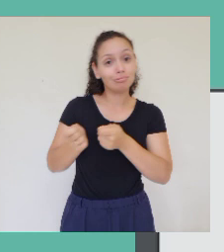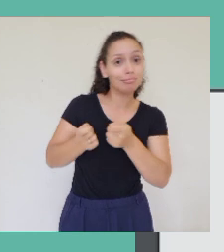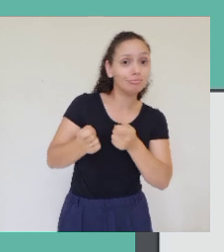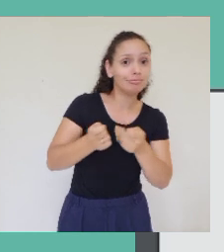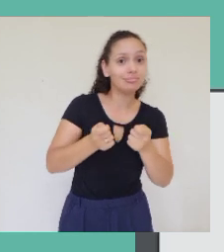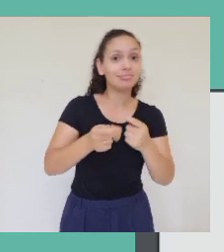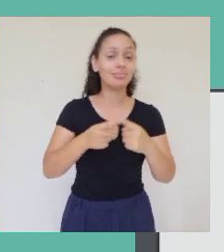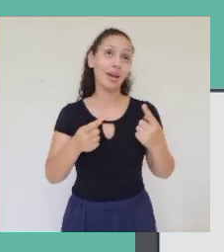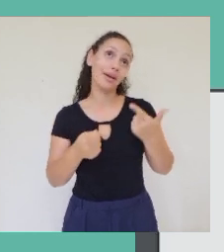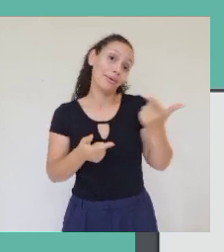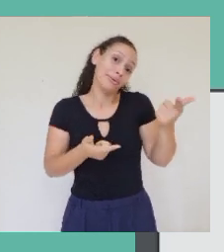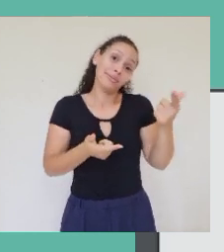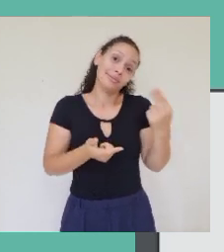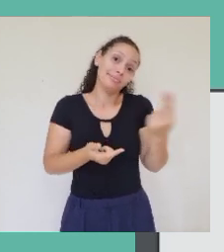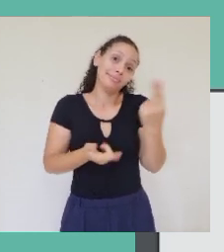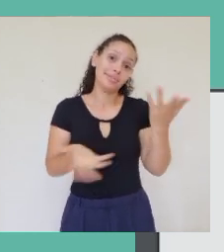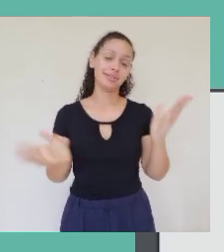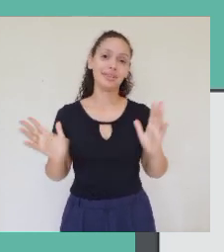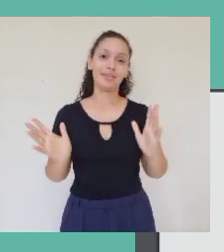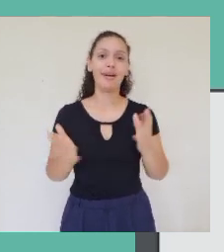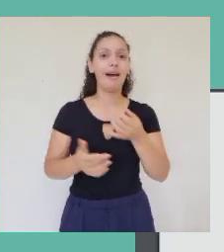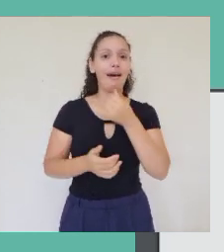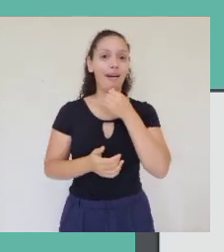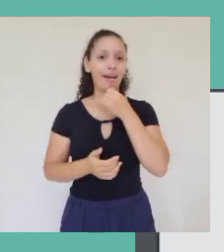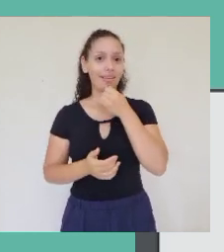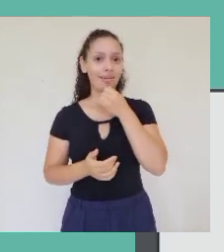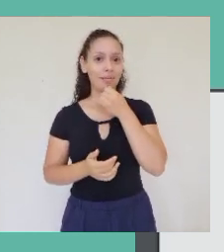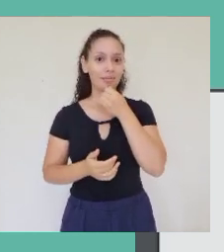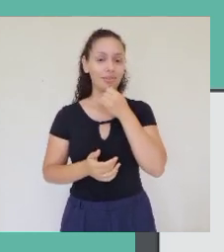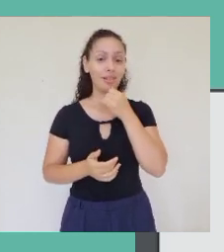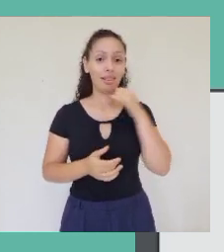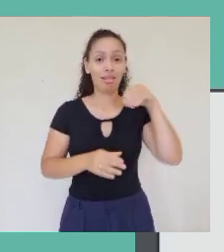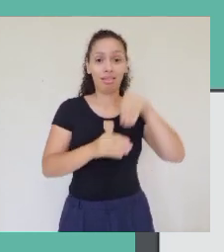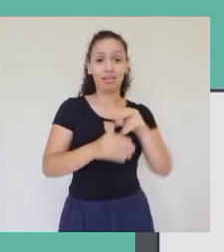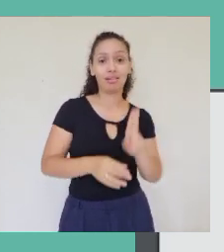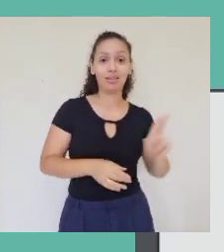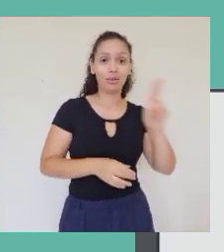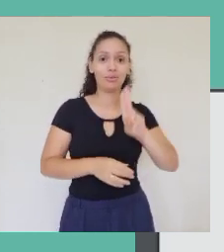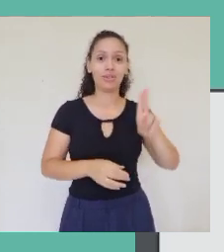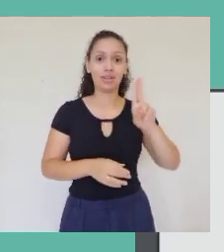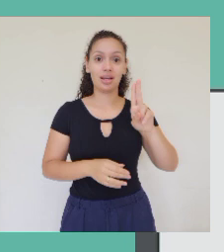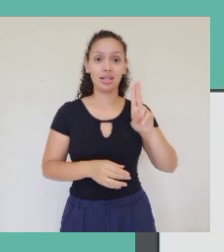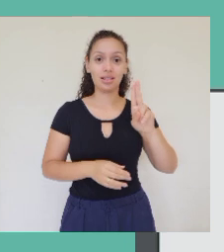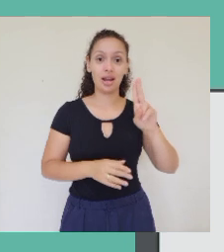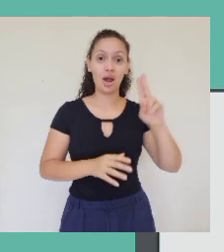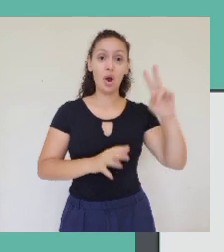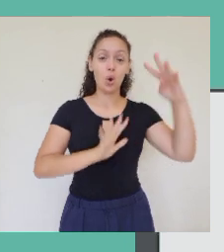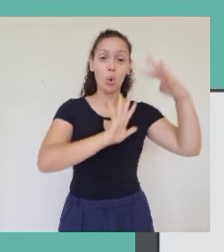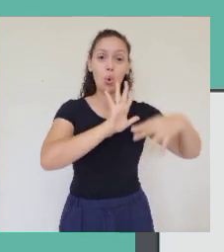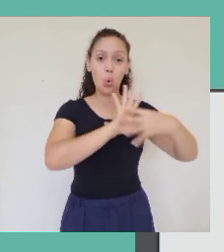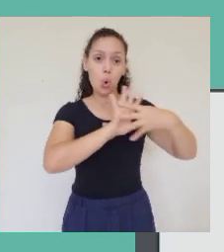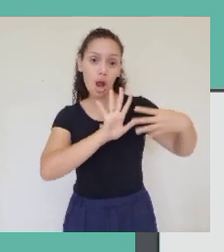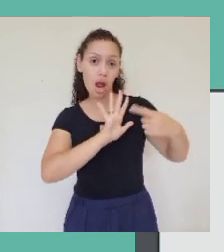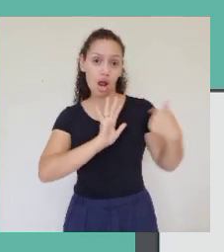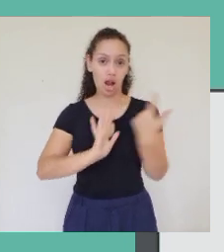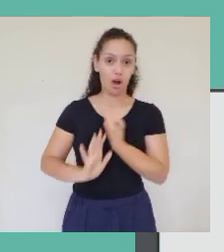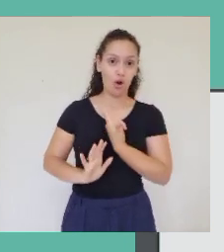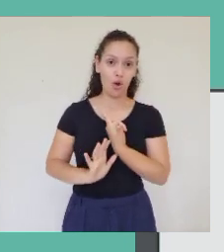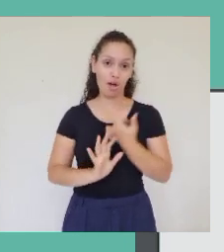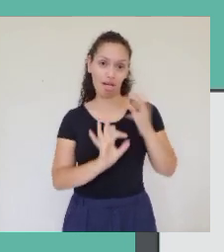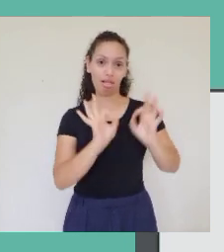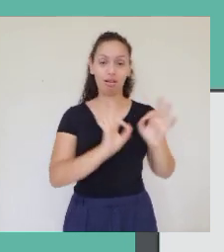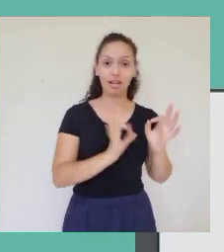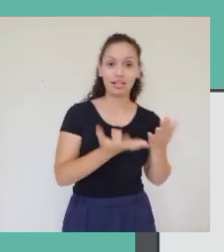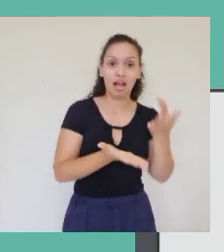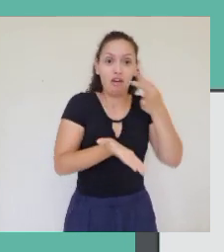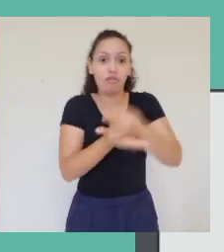carga horária na universidade, não tem como a gente mudar isso, não tem como a gente mudar a nossa grade curricular, não tem como a gente começar a faltar de aula,